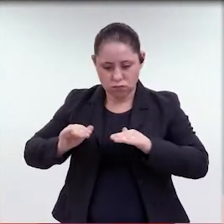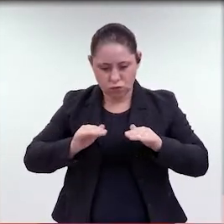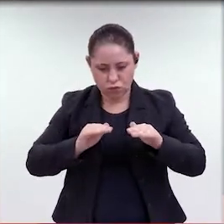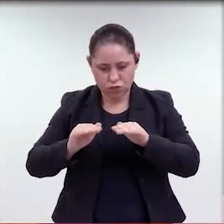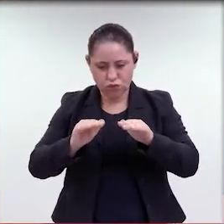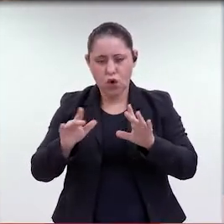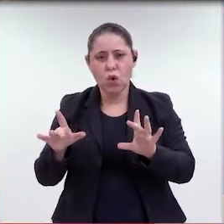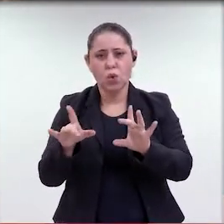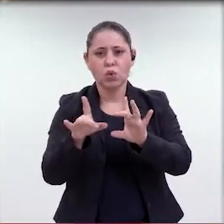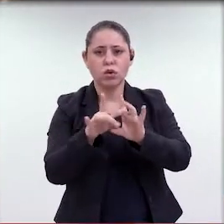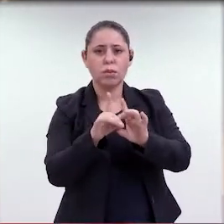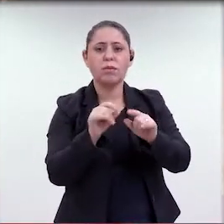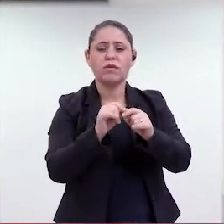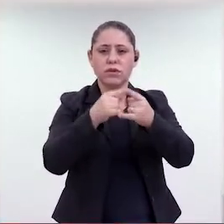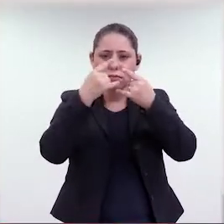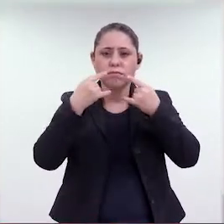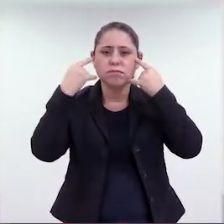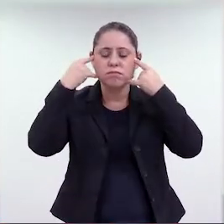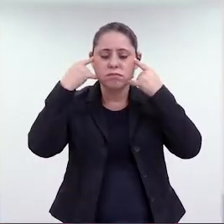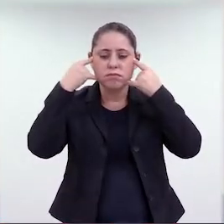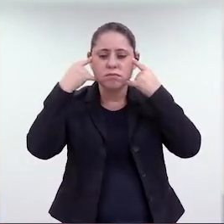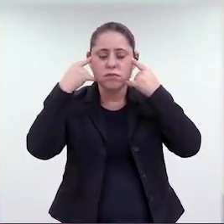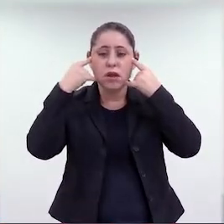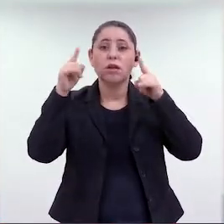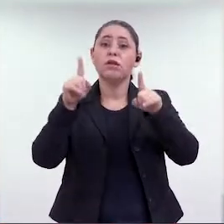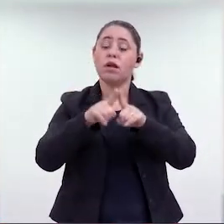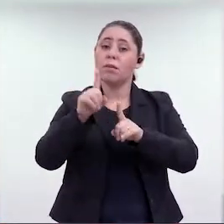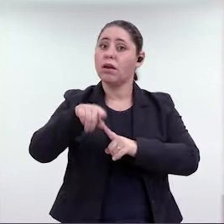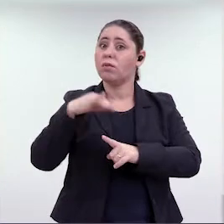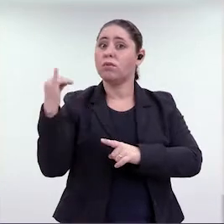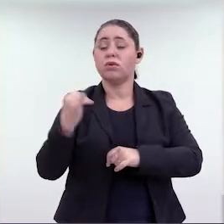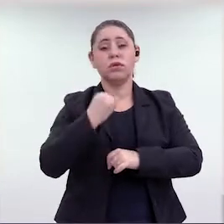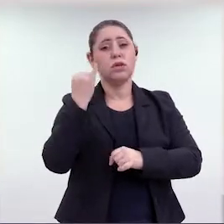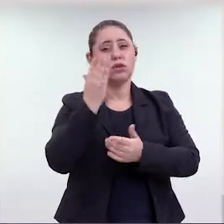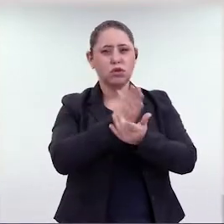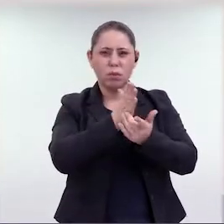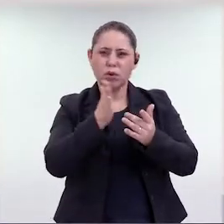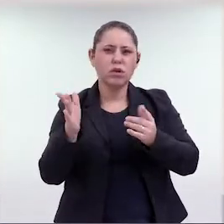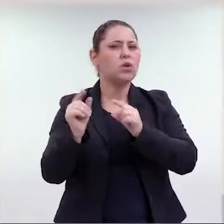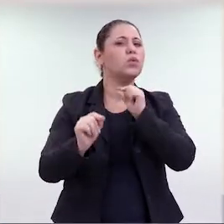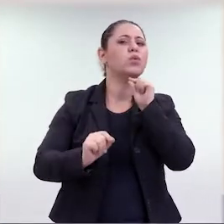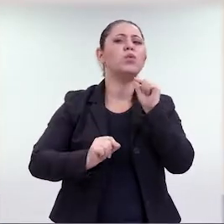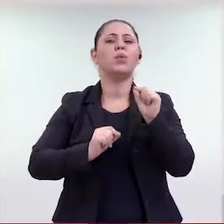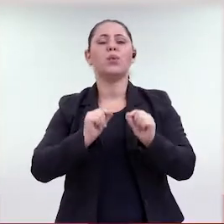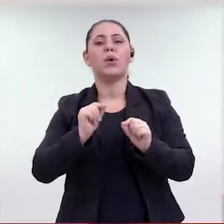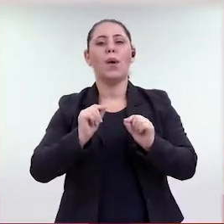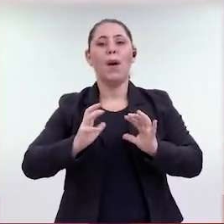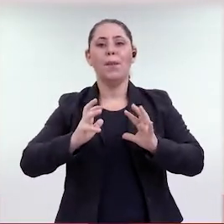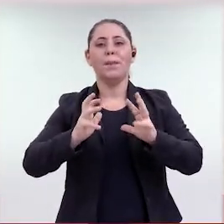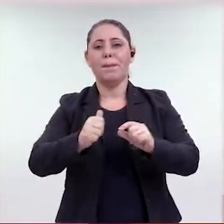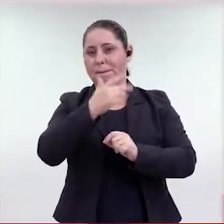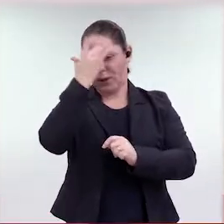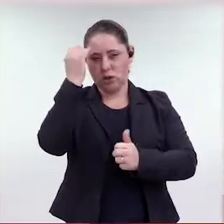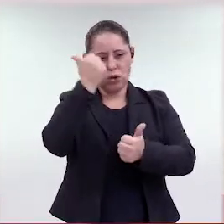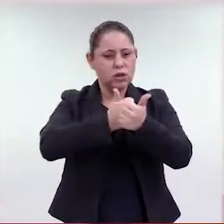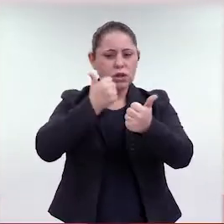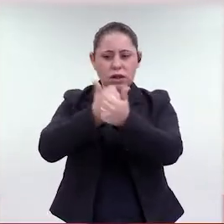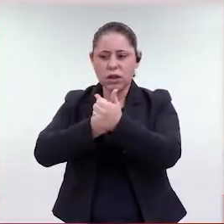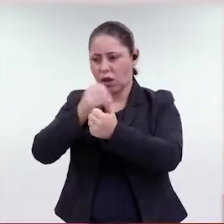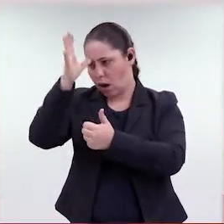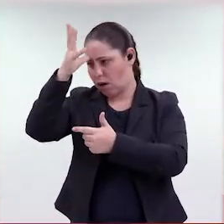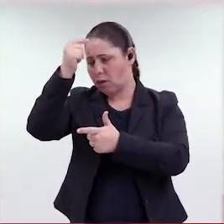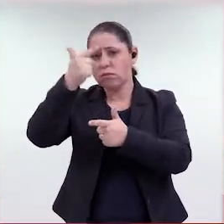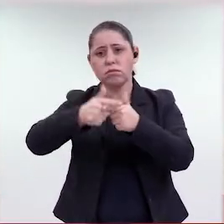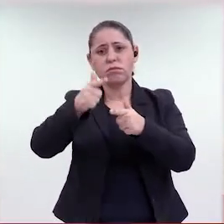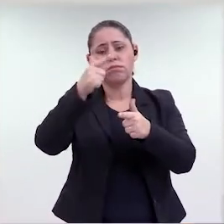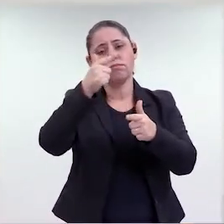ali se juntam para fazer essa produção de máscaras. E o interessante desses processos é que, assim, todo mundo está tentando buscar